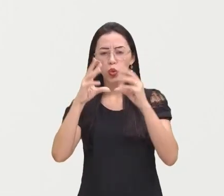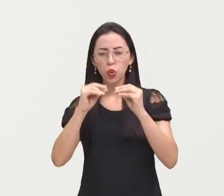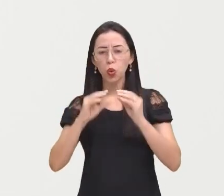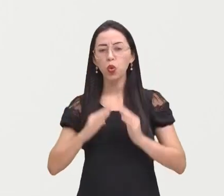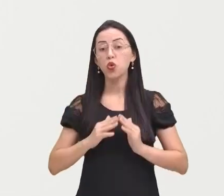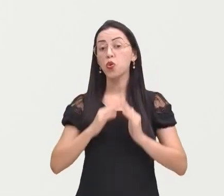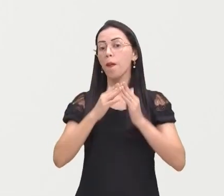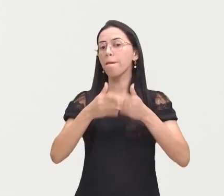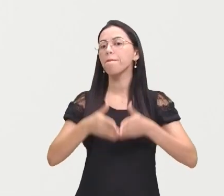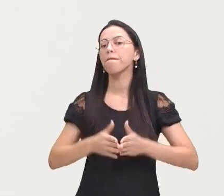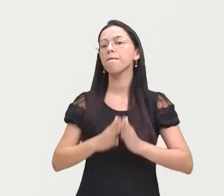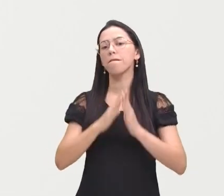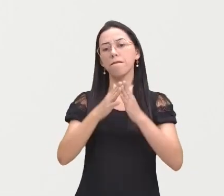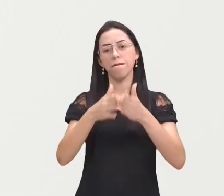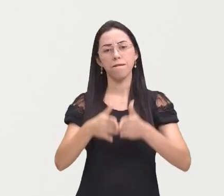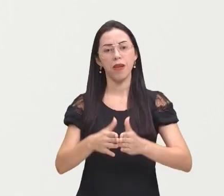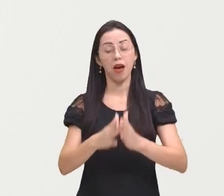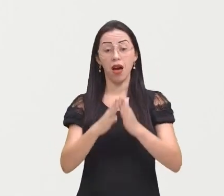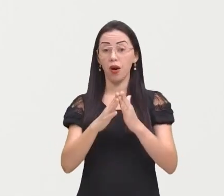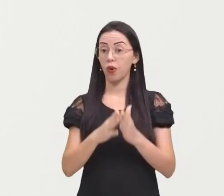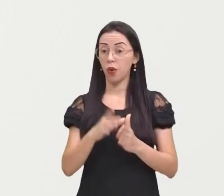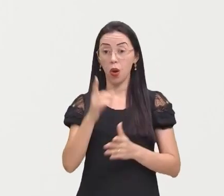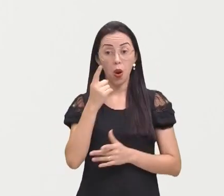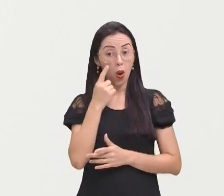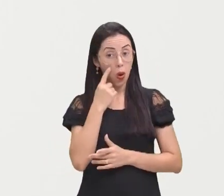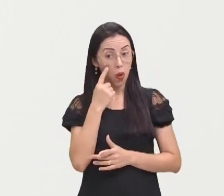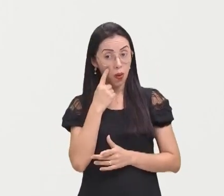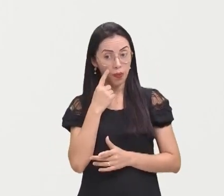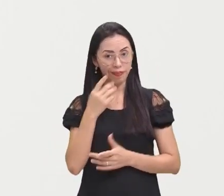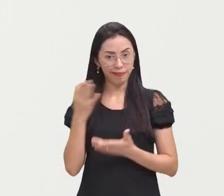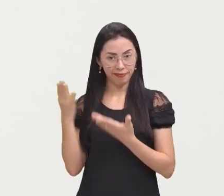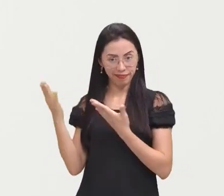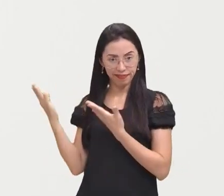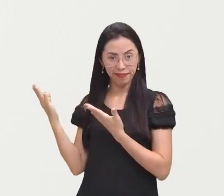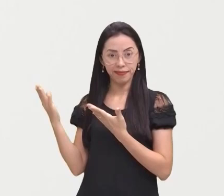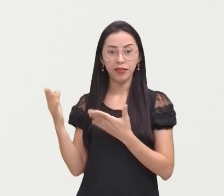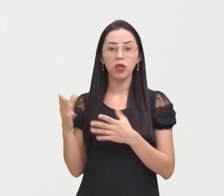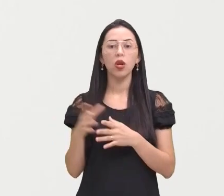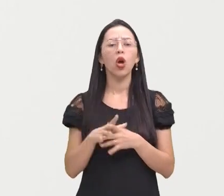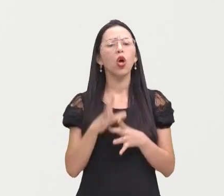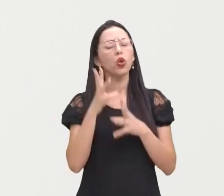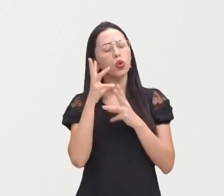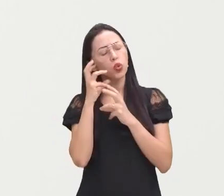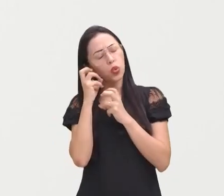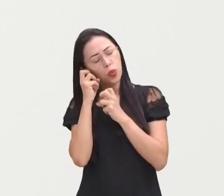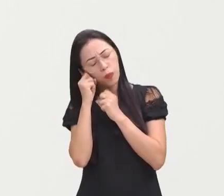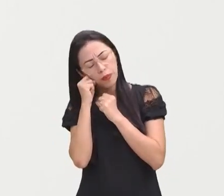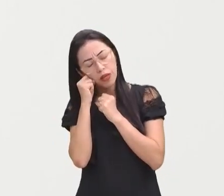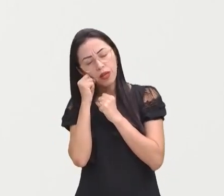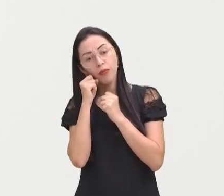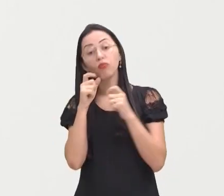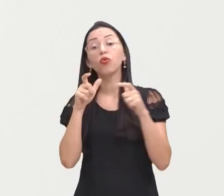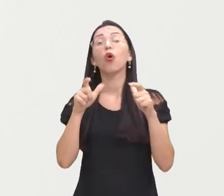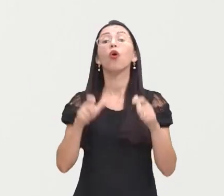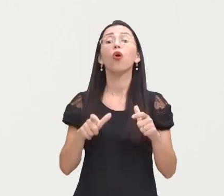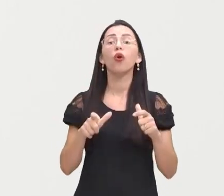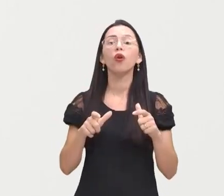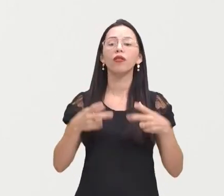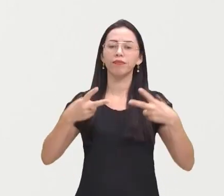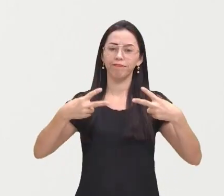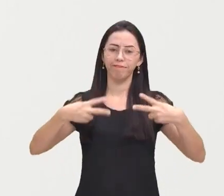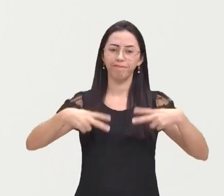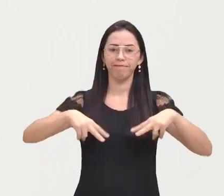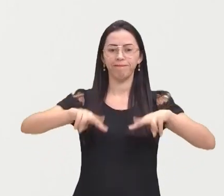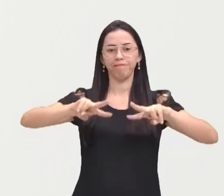parte importante, crianças. Dormimos todos pendurados em redes